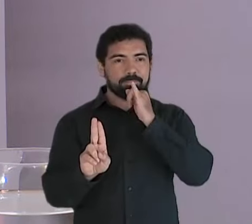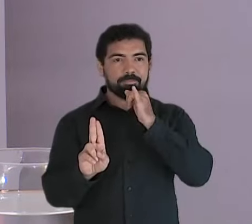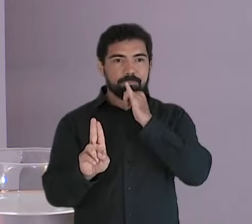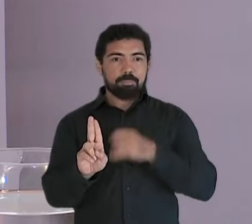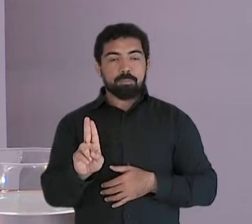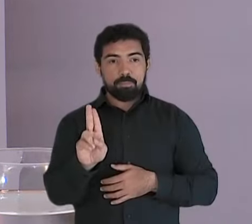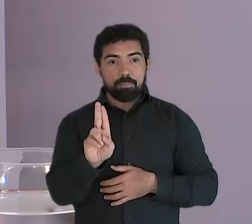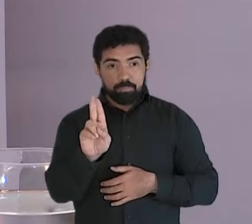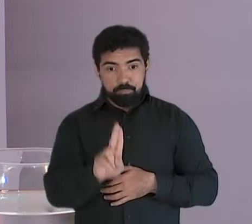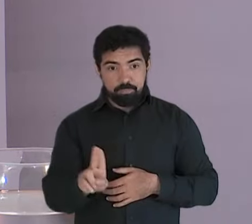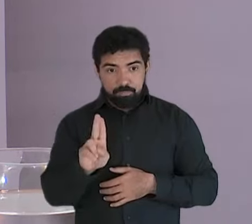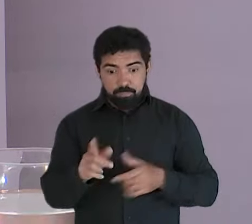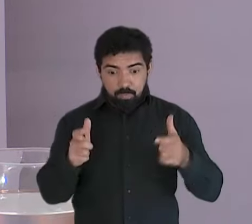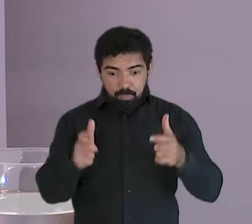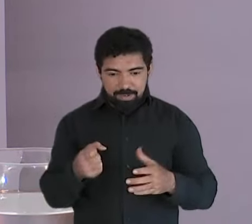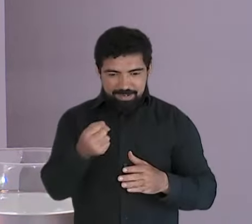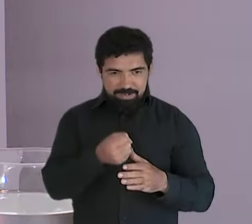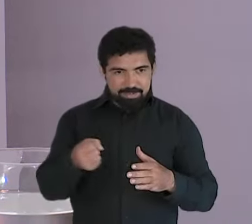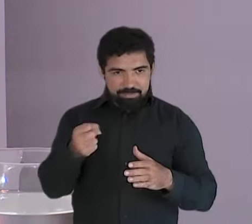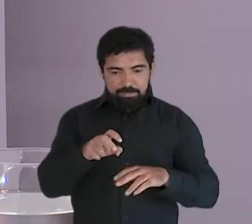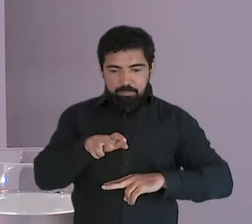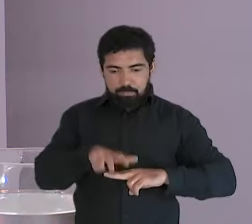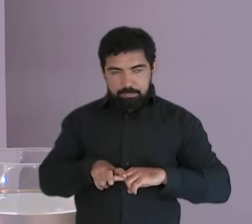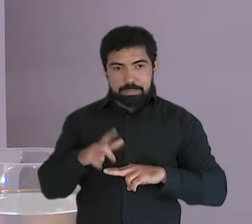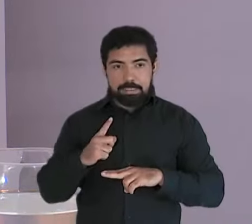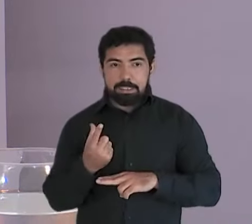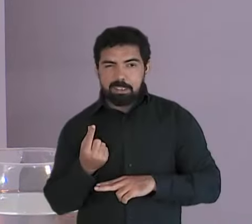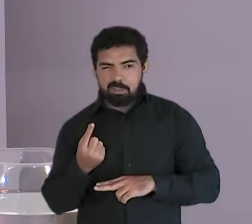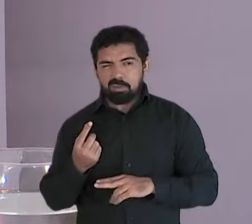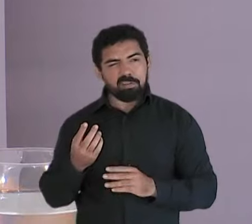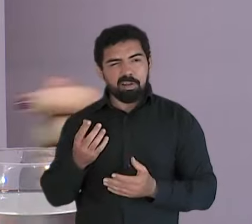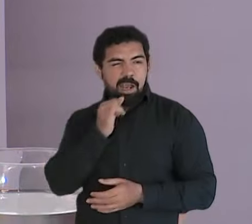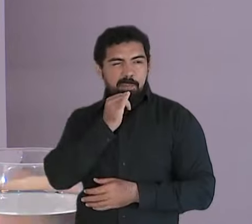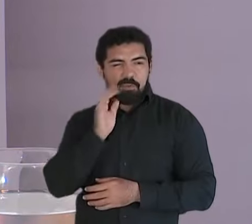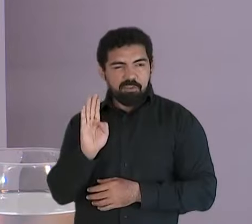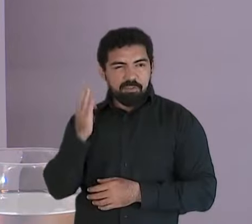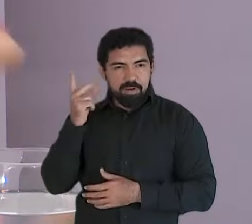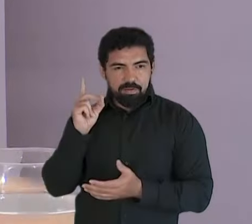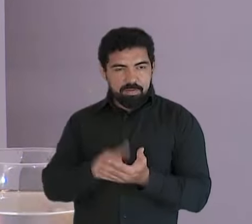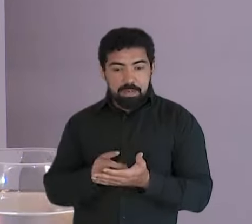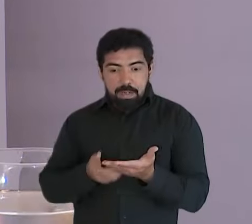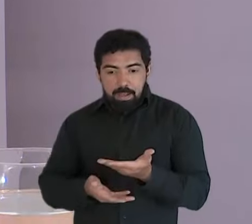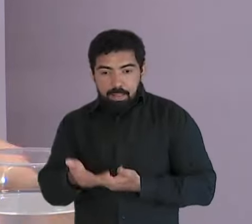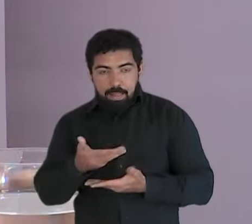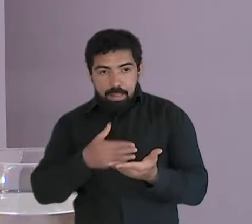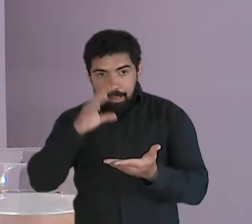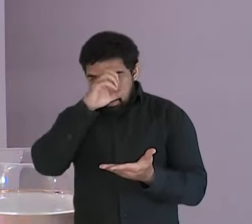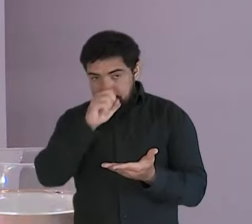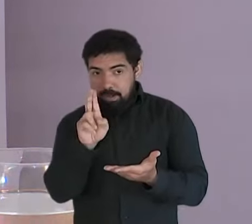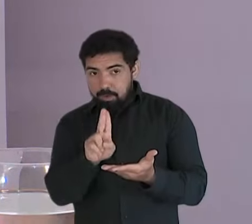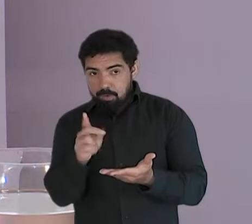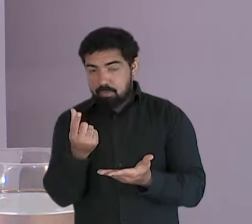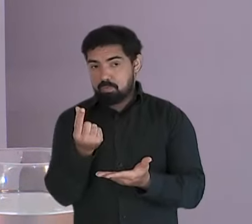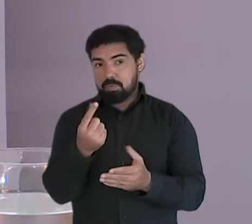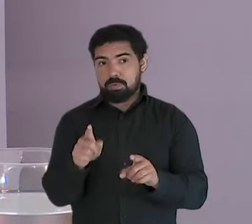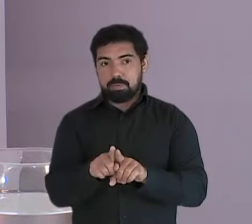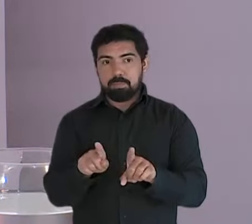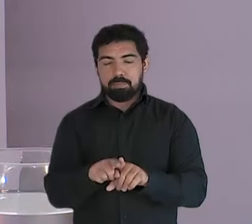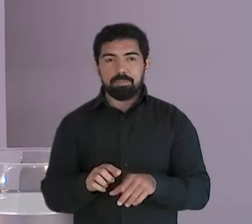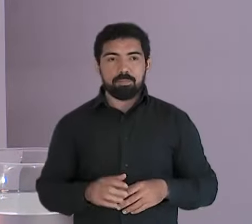usar o lanche da cantina, ter alguns dinheirinhos de mentirinha para ele poder trocar e aprender o dinheiro, usar o dinheiro. Então,